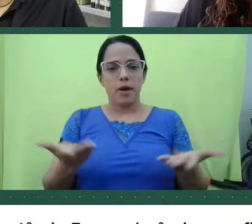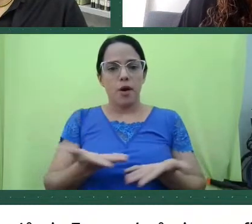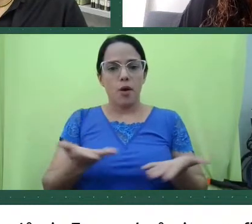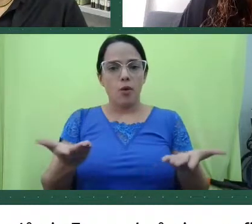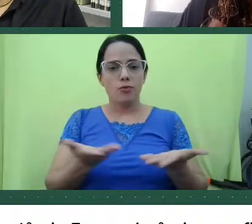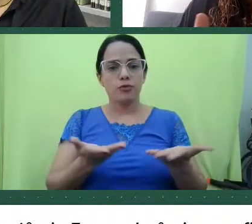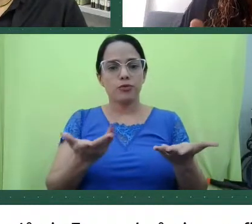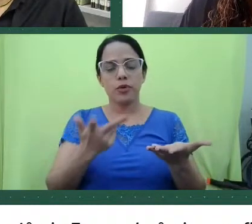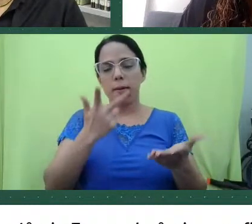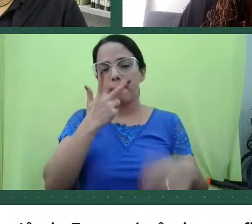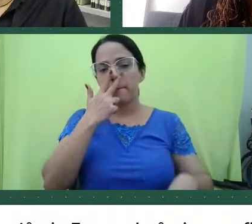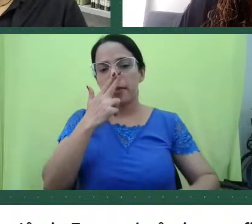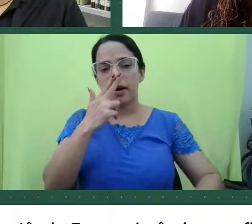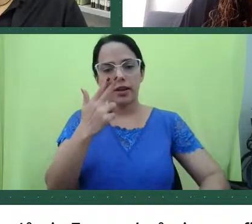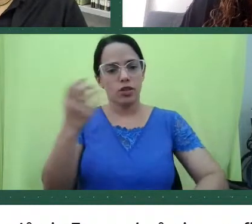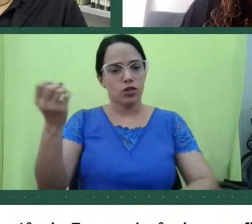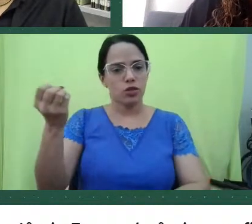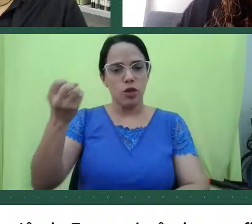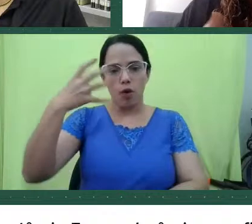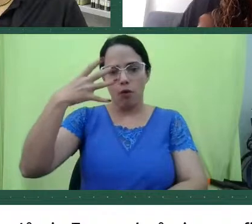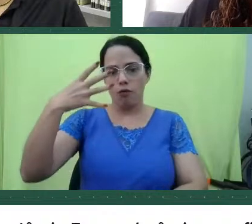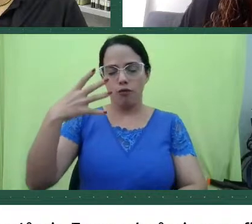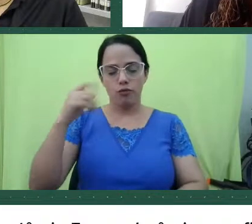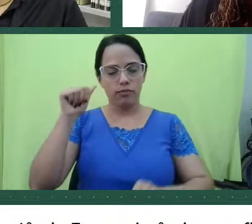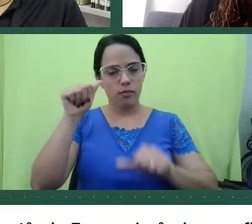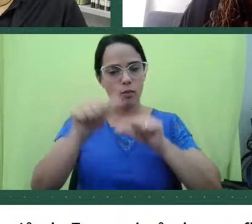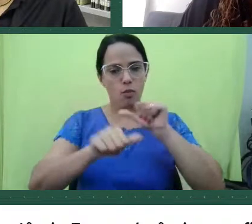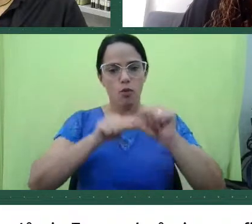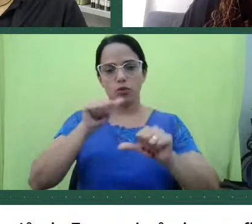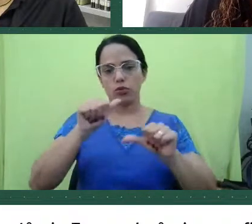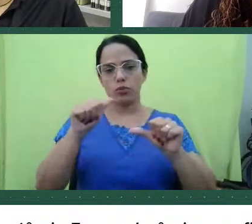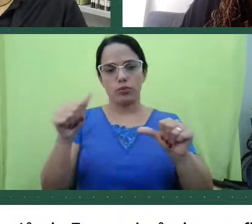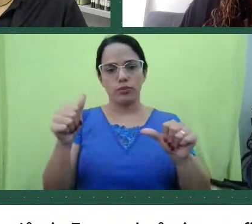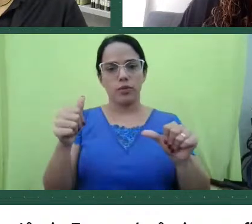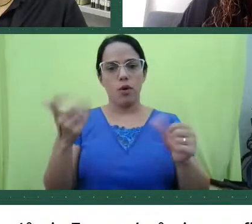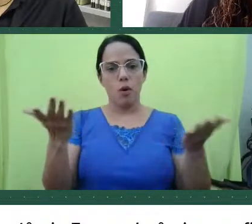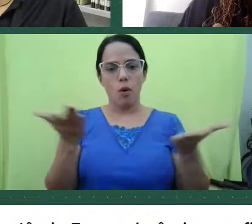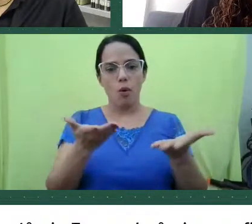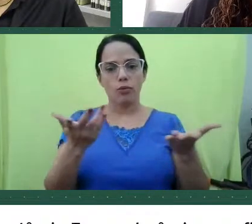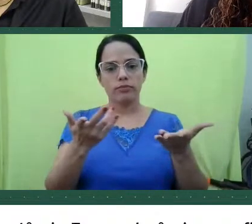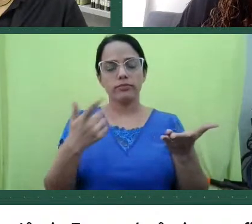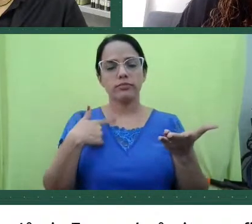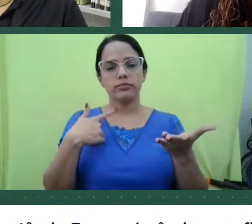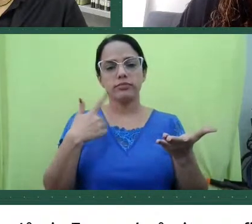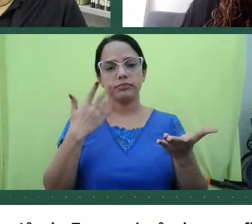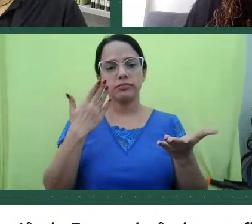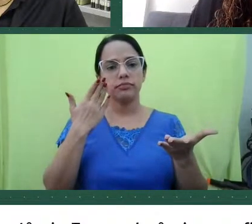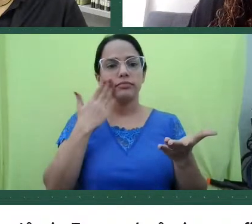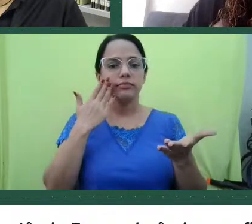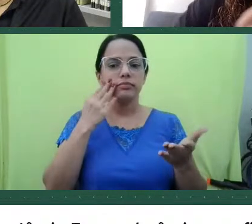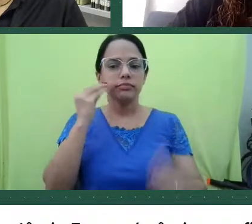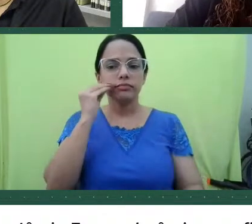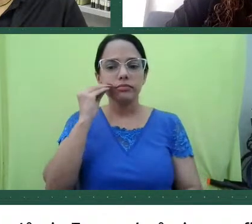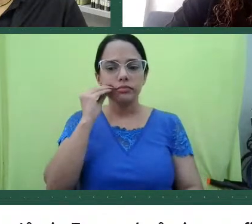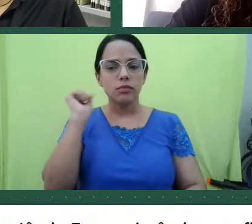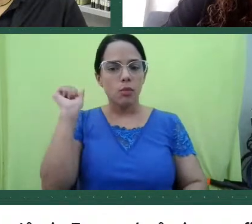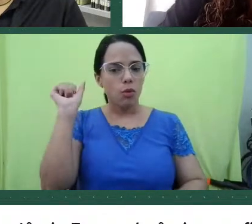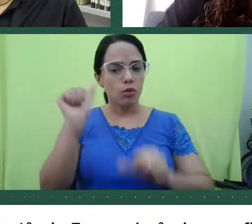hoje não, hoje é uma nova visão. Hoje se busca, se busca mudar isso e se